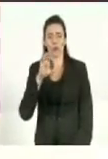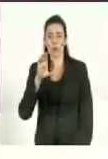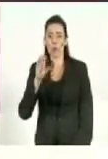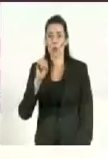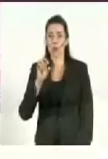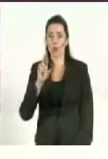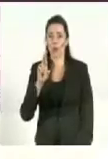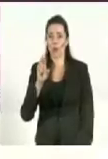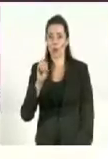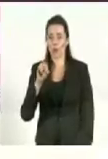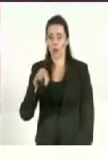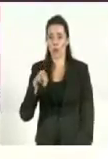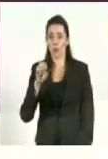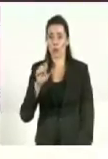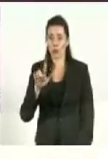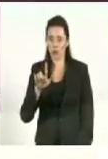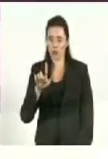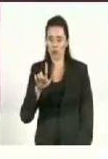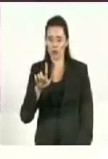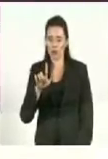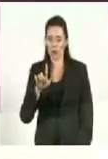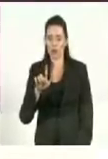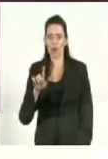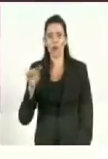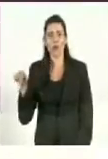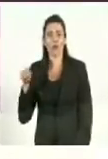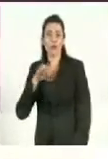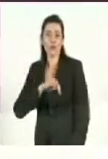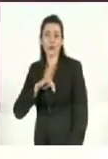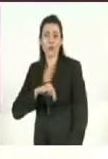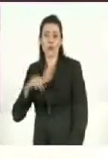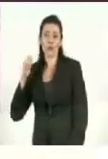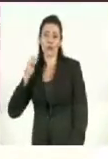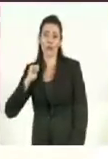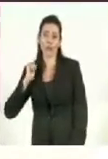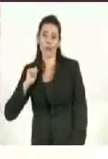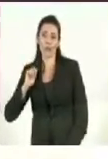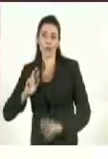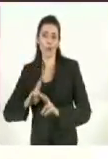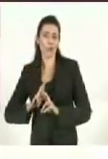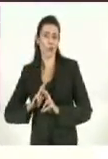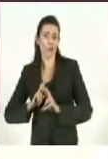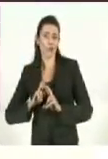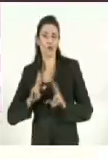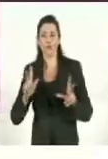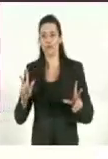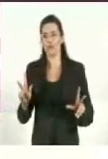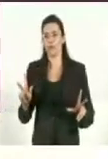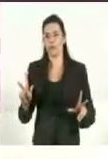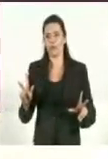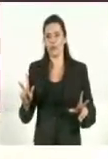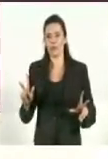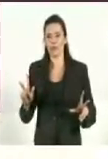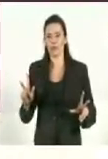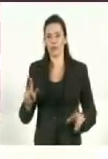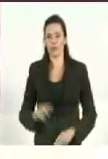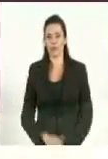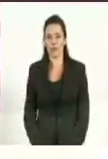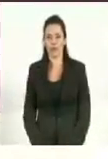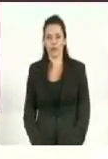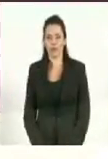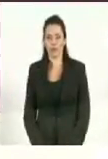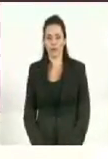da Polícia Civil, é muito grande. Não quero, com isso, dizer que